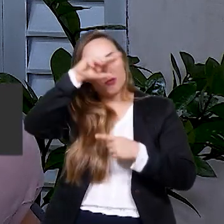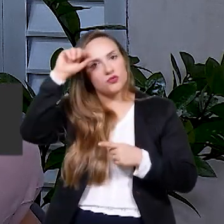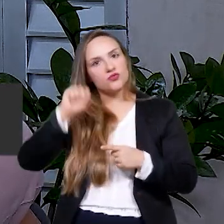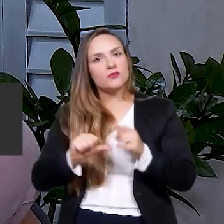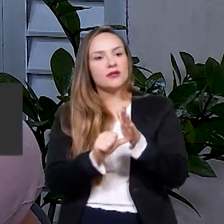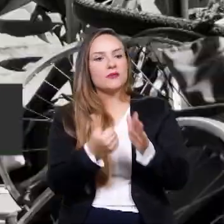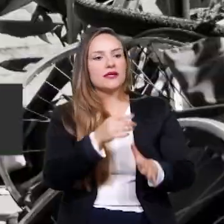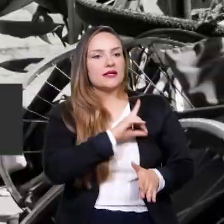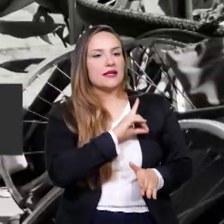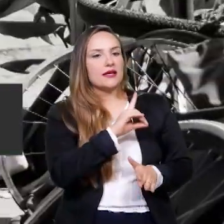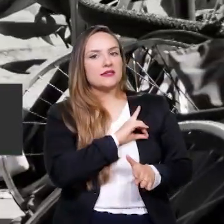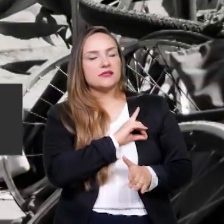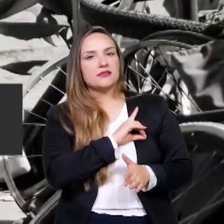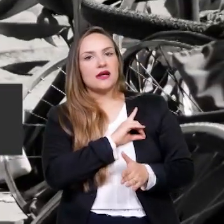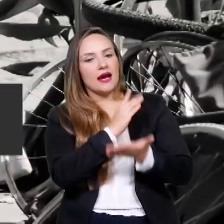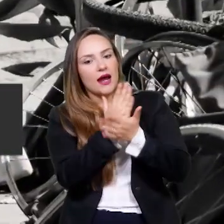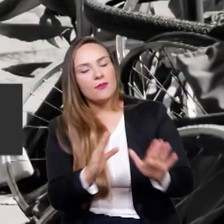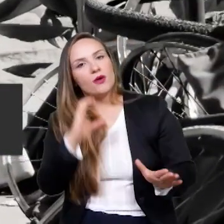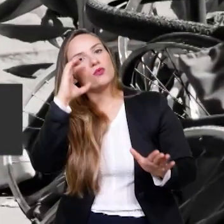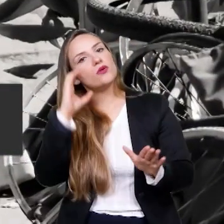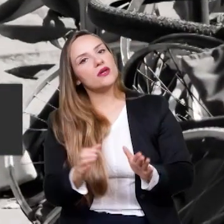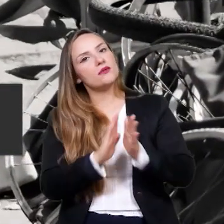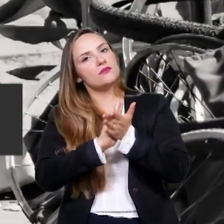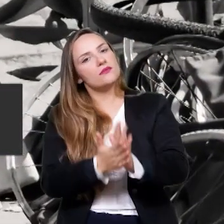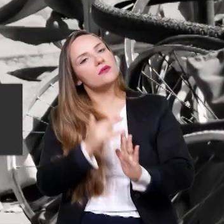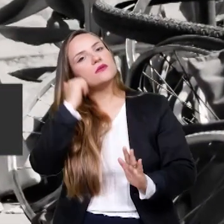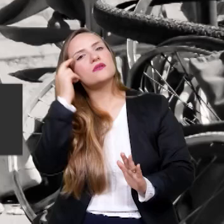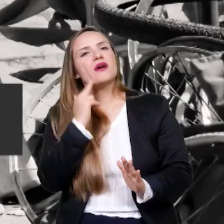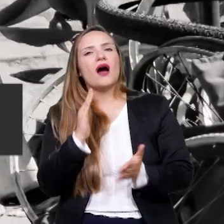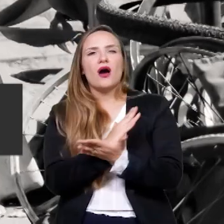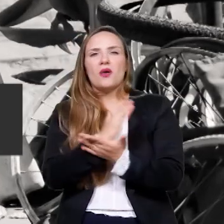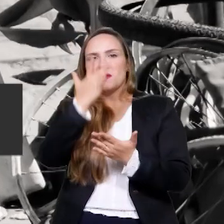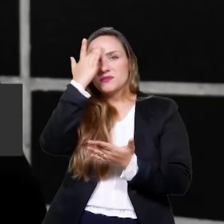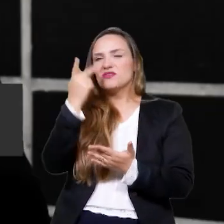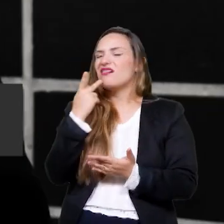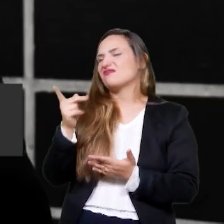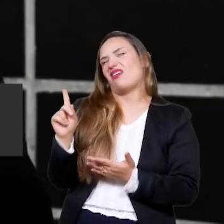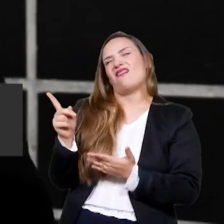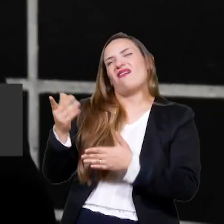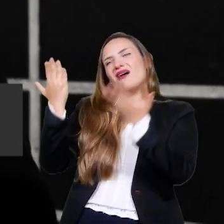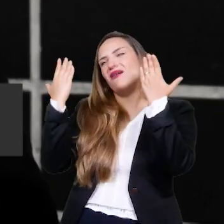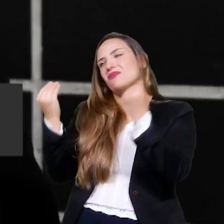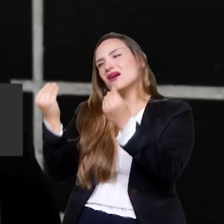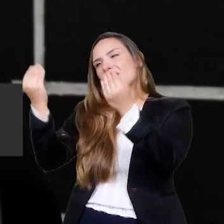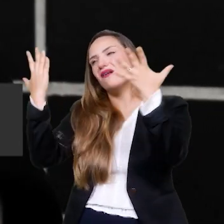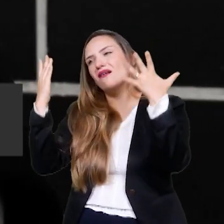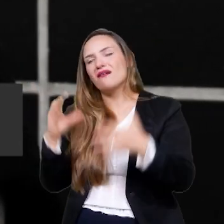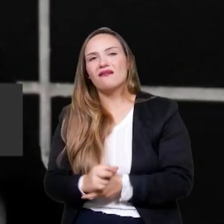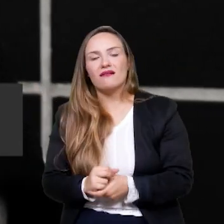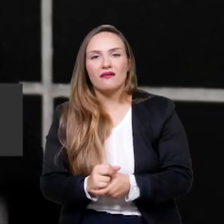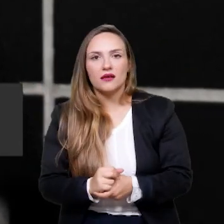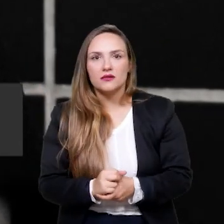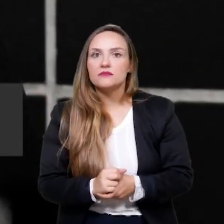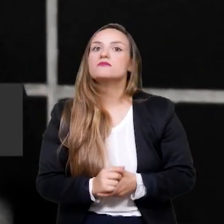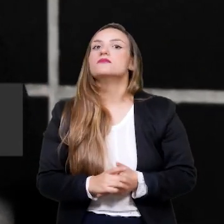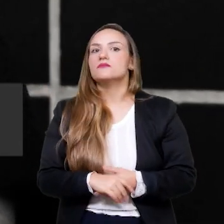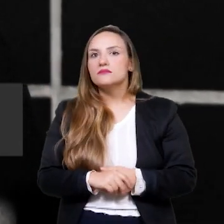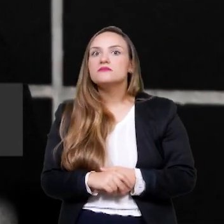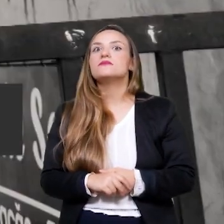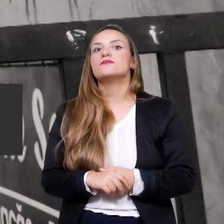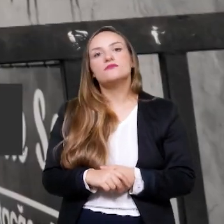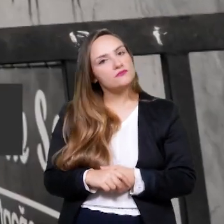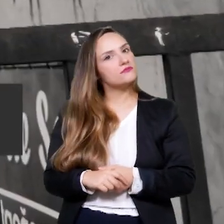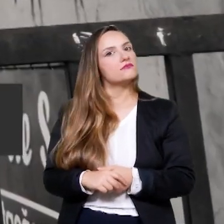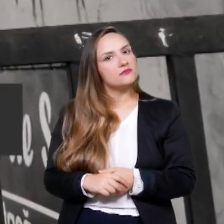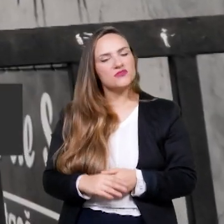gente que trata isso com desdém, que acha que isso não é tão importante. Inclusive a entendeu? dificuldade de Que é uma chegar a coisa que registrar uma o coisa boletim que de já tem na maioria ocorrência. dos estados.